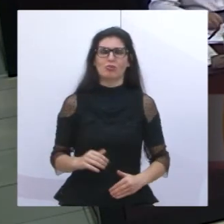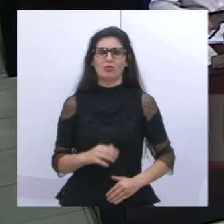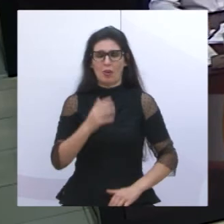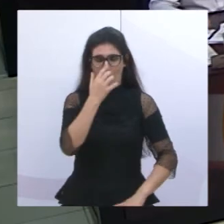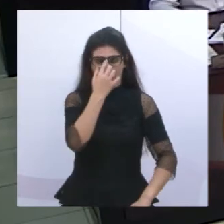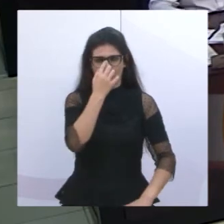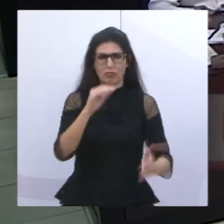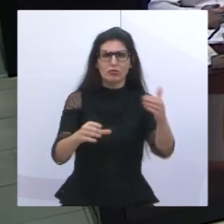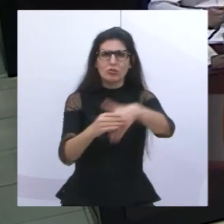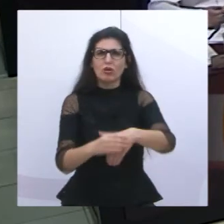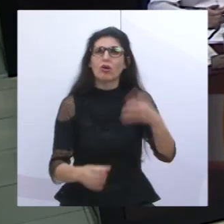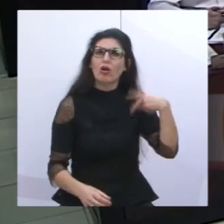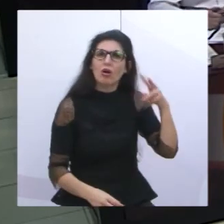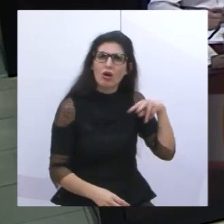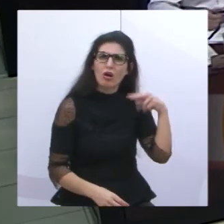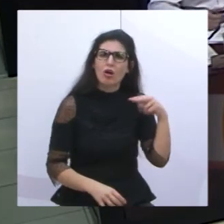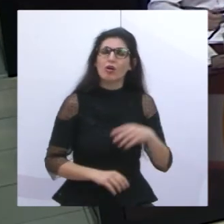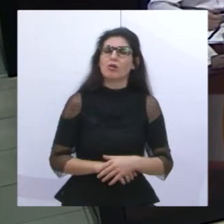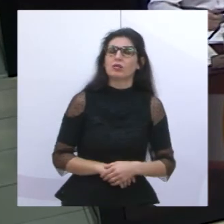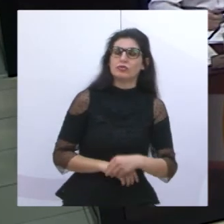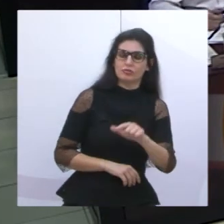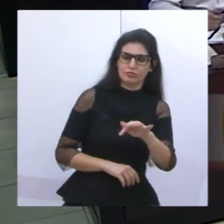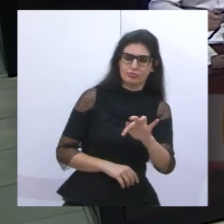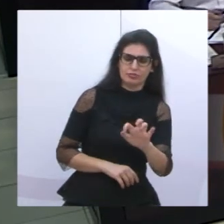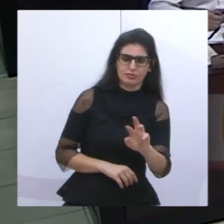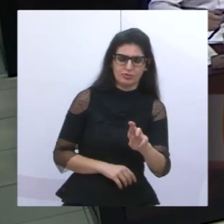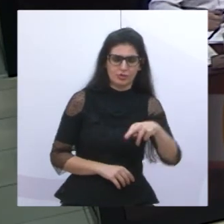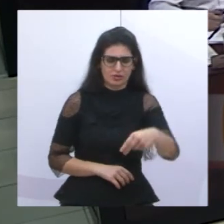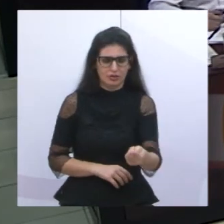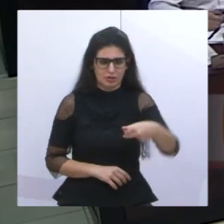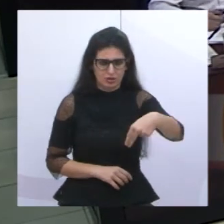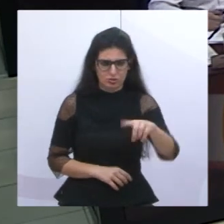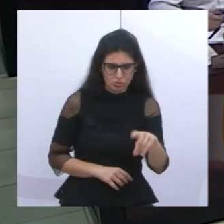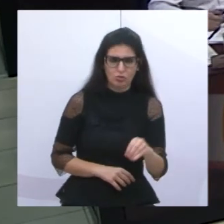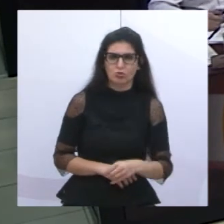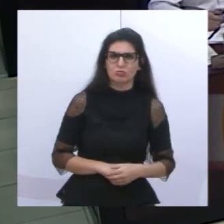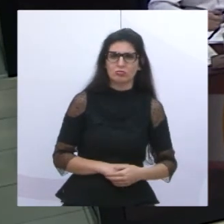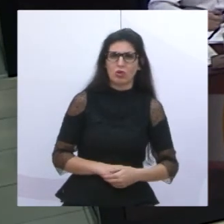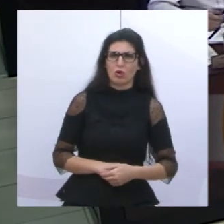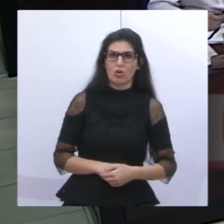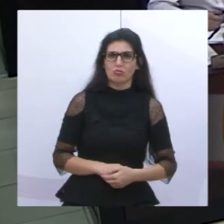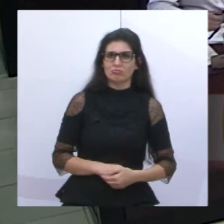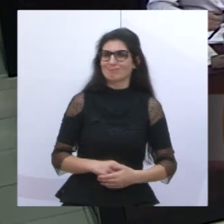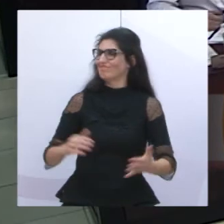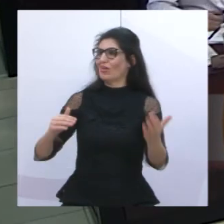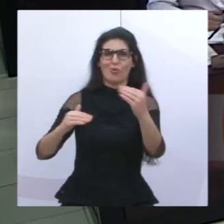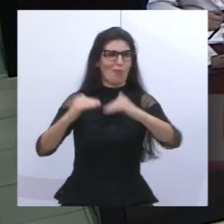Como vota o vereador Fernando da Ótica Original? Contrário.